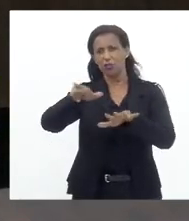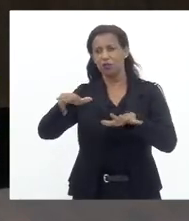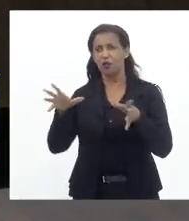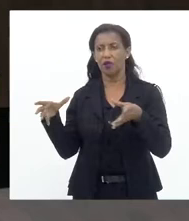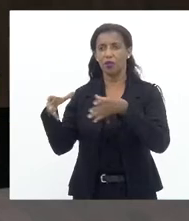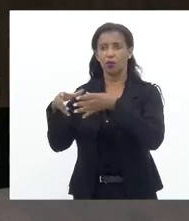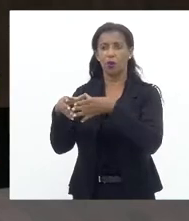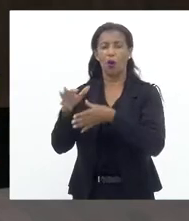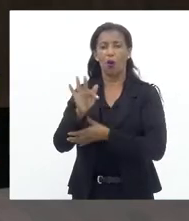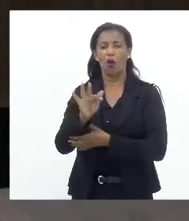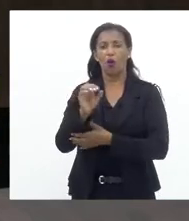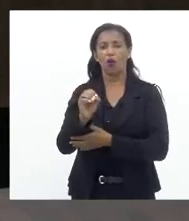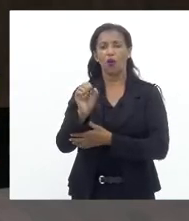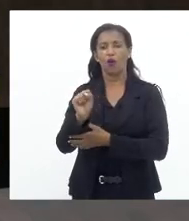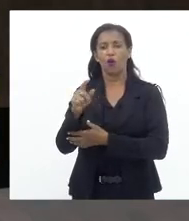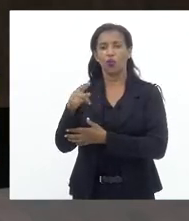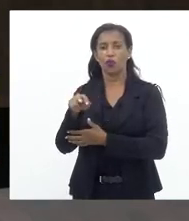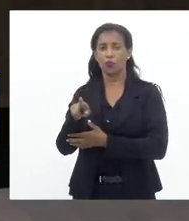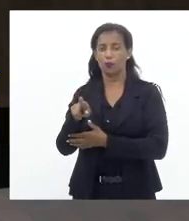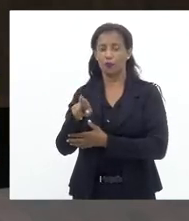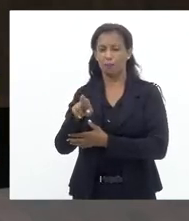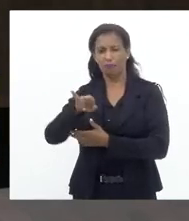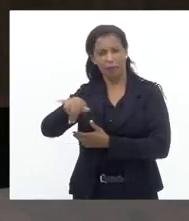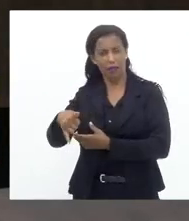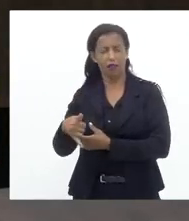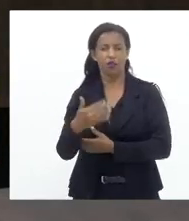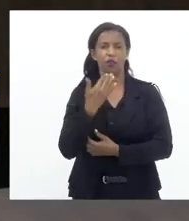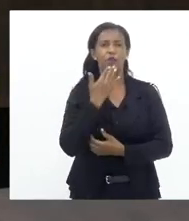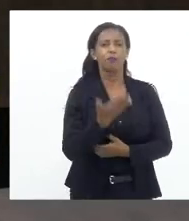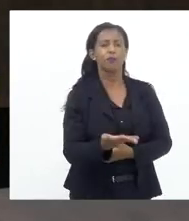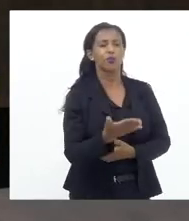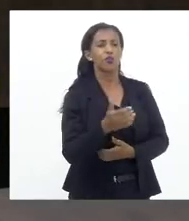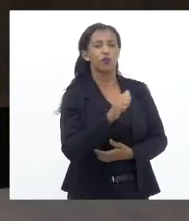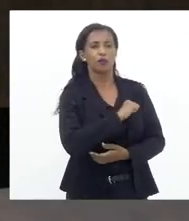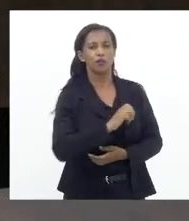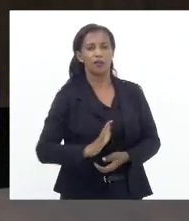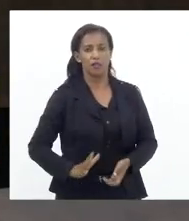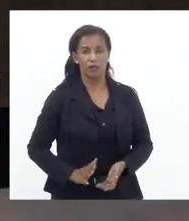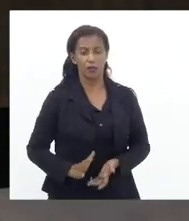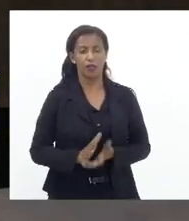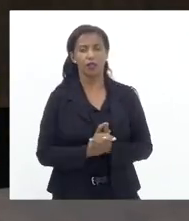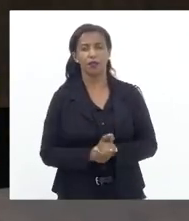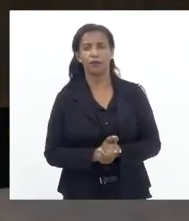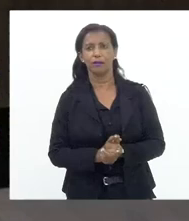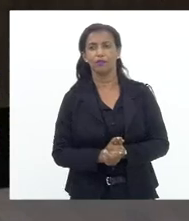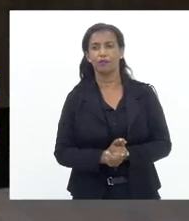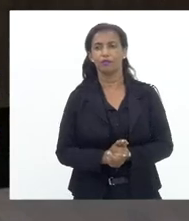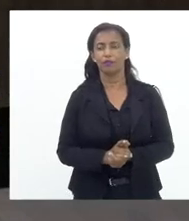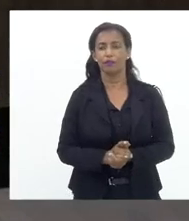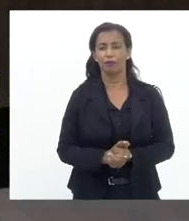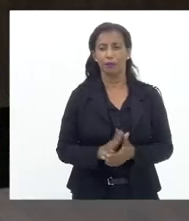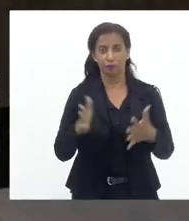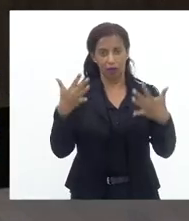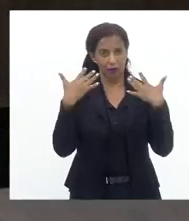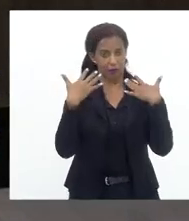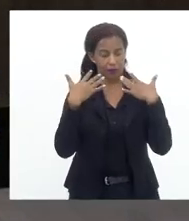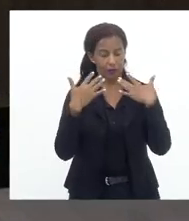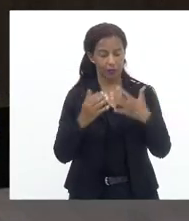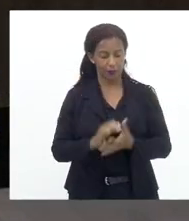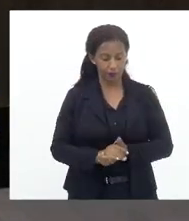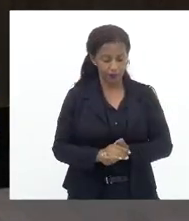integrantes dos ferj E aí pedindo o deputado André Ceciliano a sua atenção